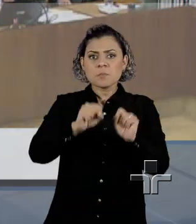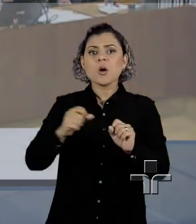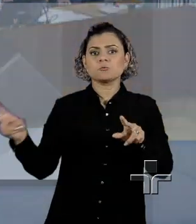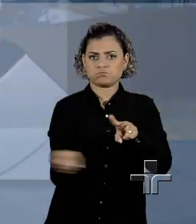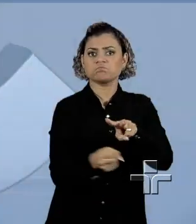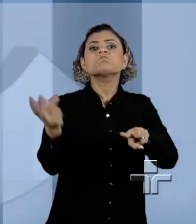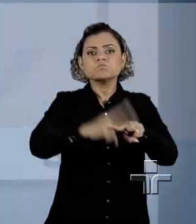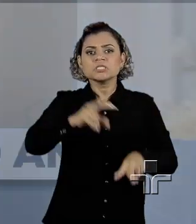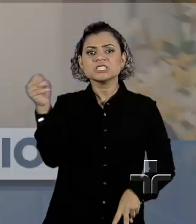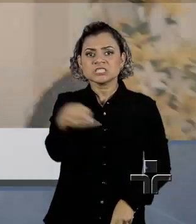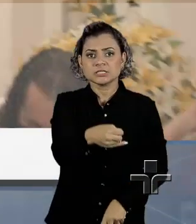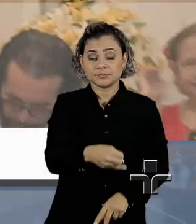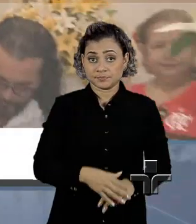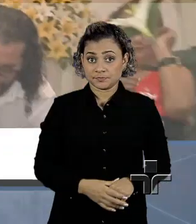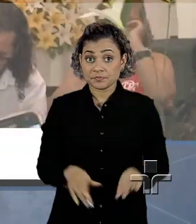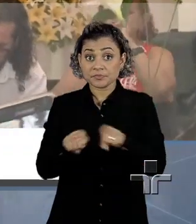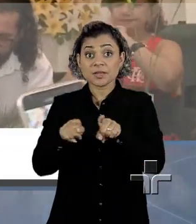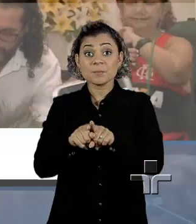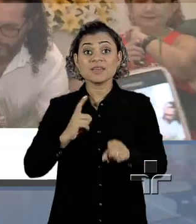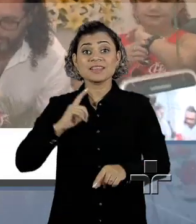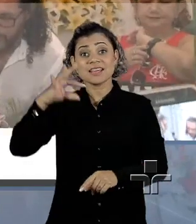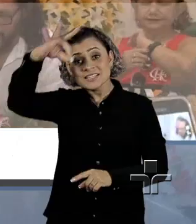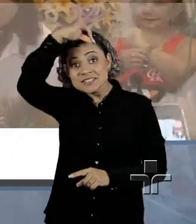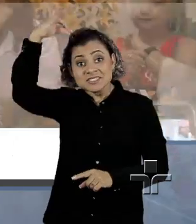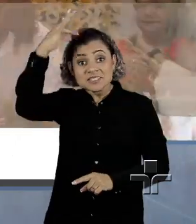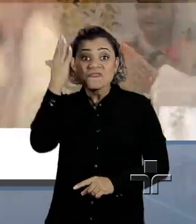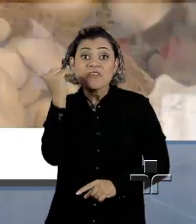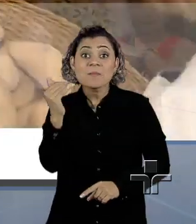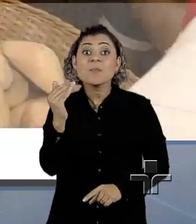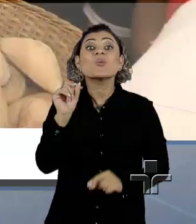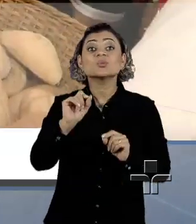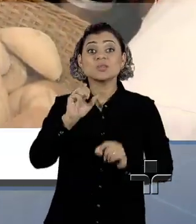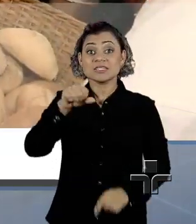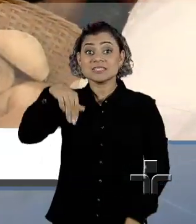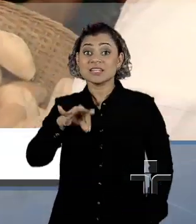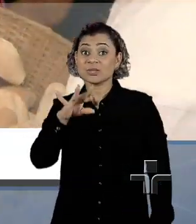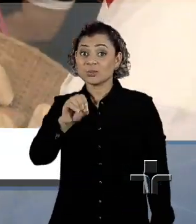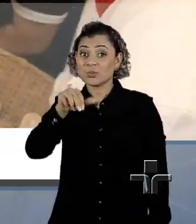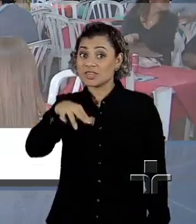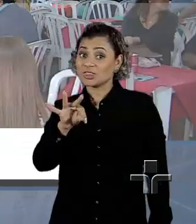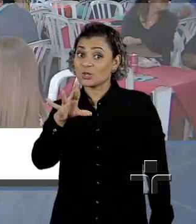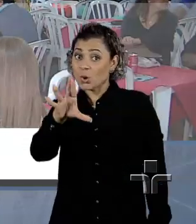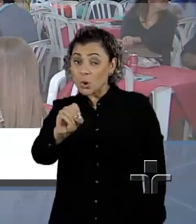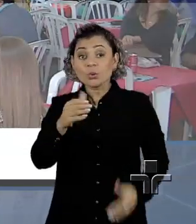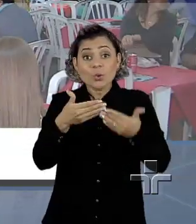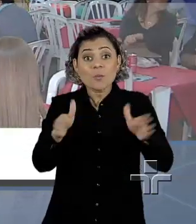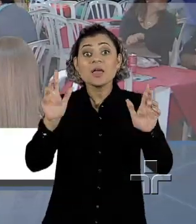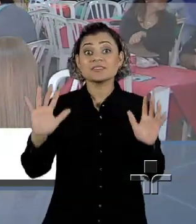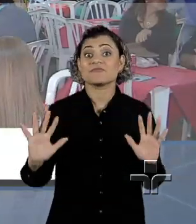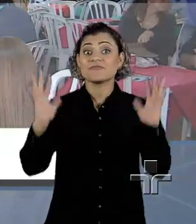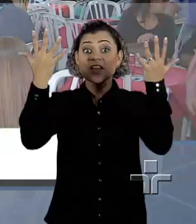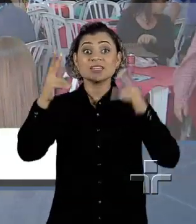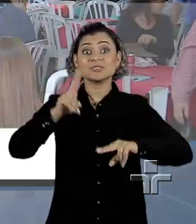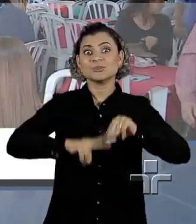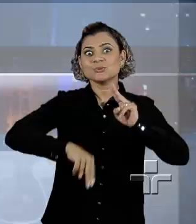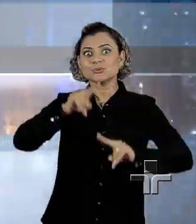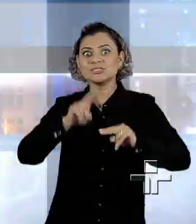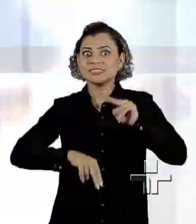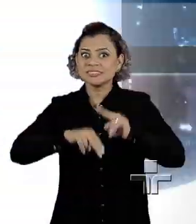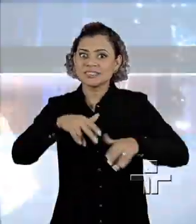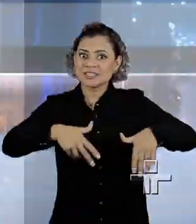prisão. Um dos santos mais populares do país, Santo Antônio, abre as comemorações das festas